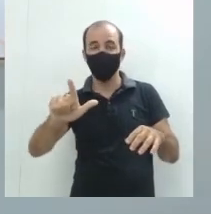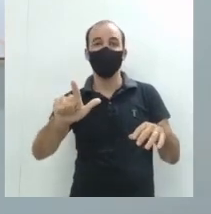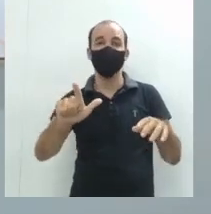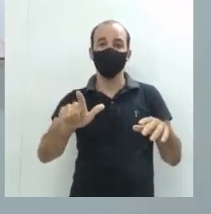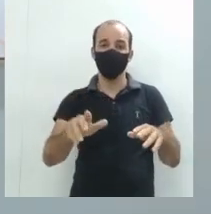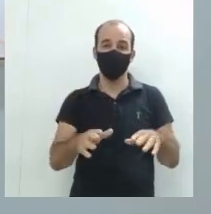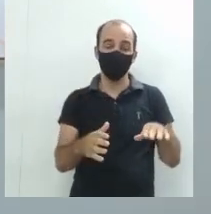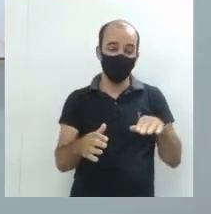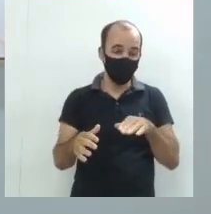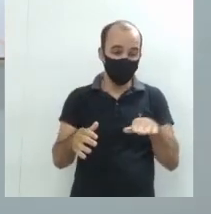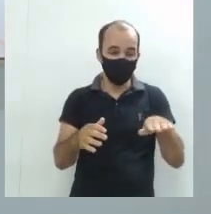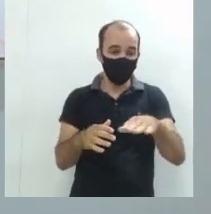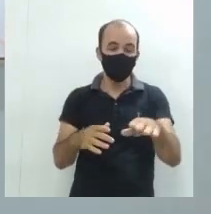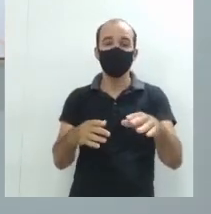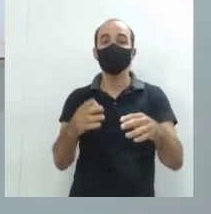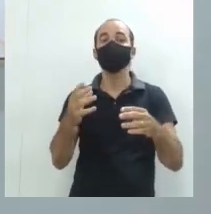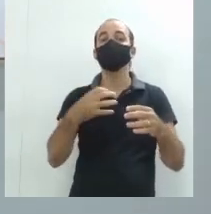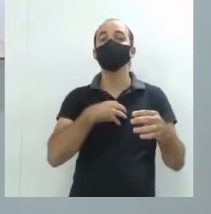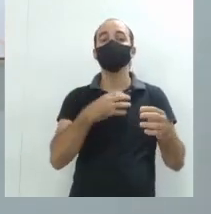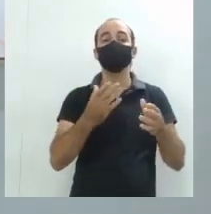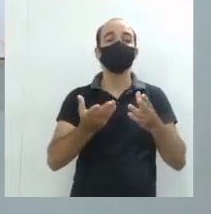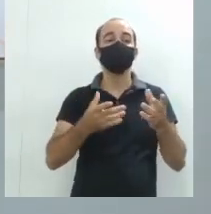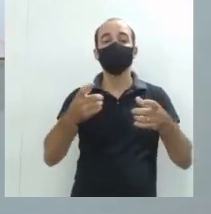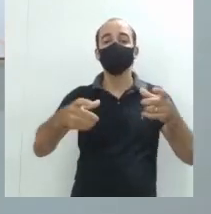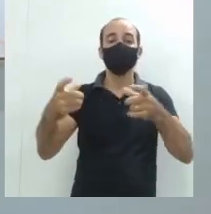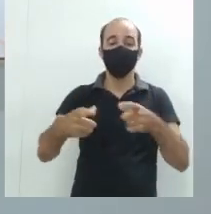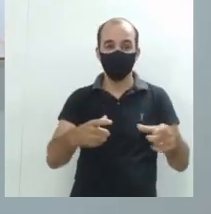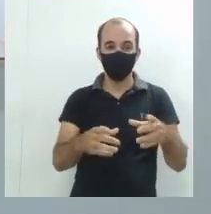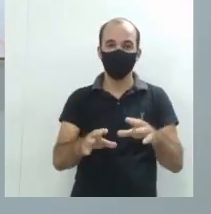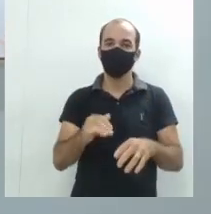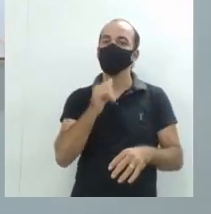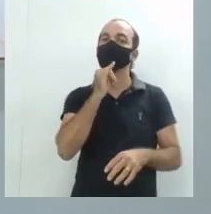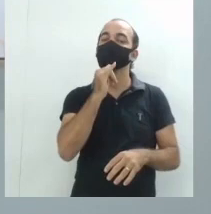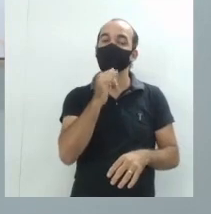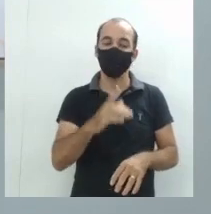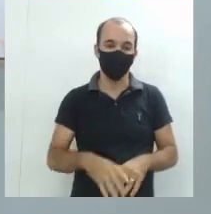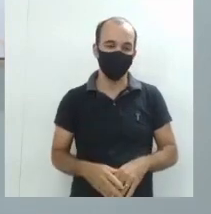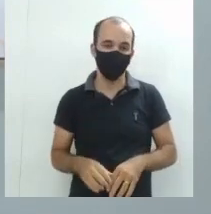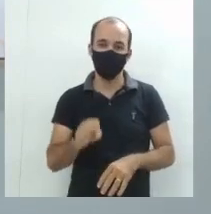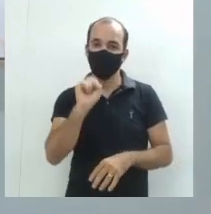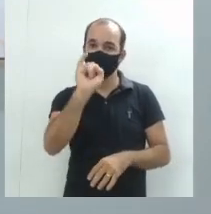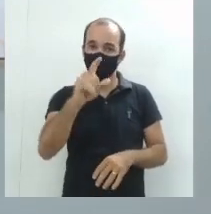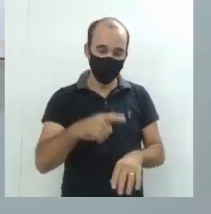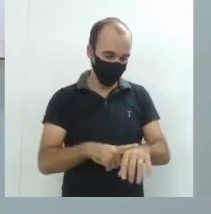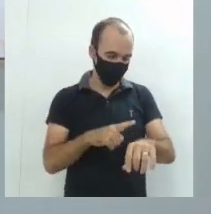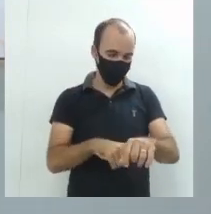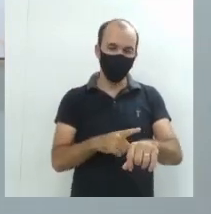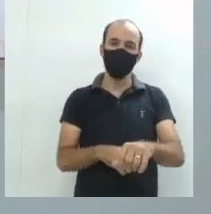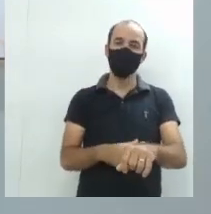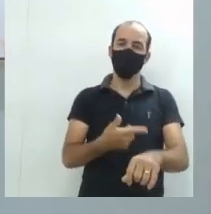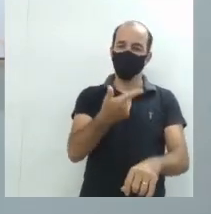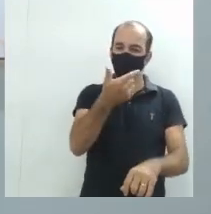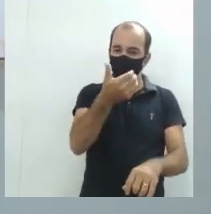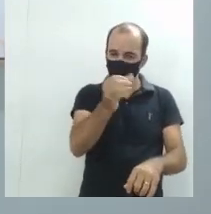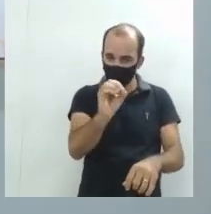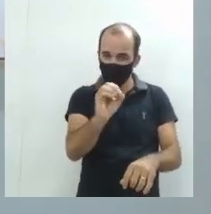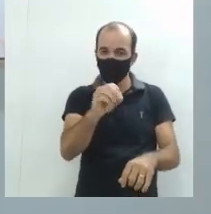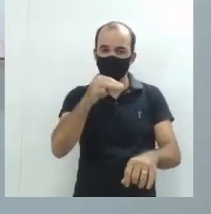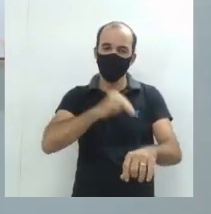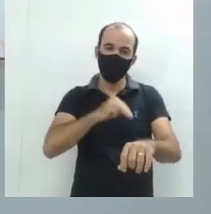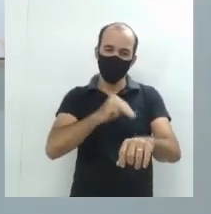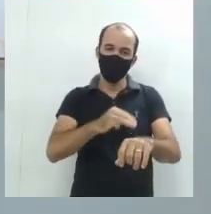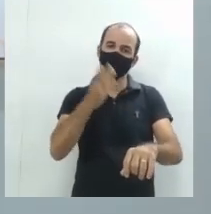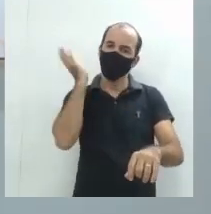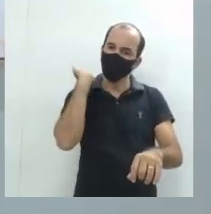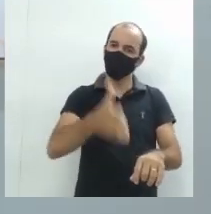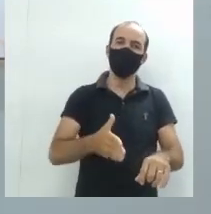dar exemplo. Quando eu digo, ei Nogueira, já se passaram 10 minutos da tua aula. Olha, se passaram